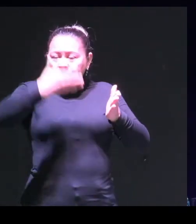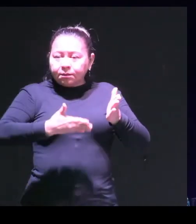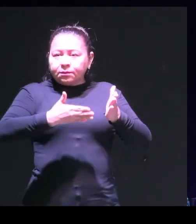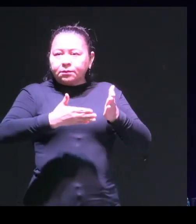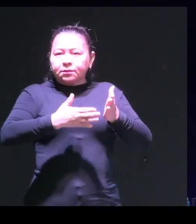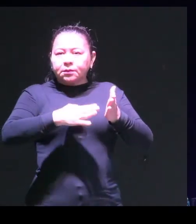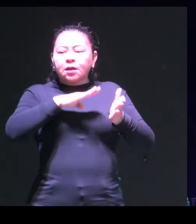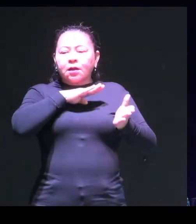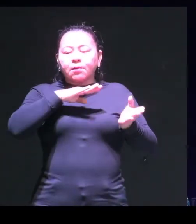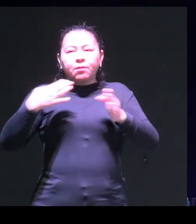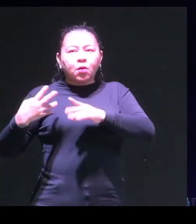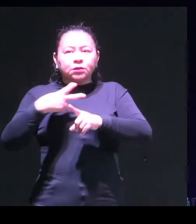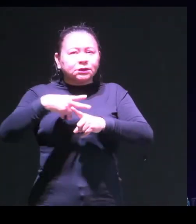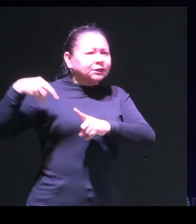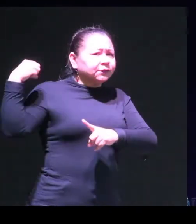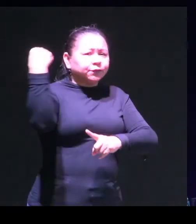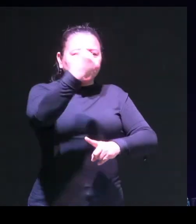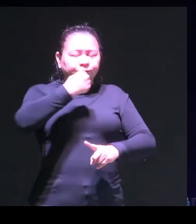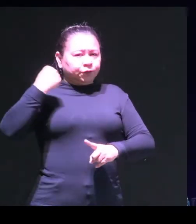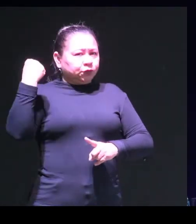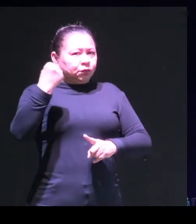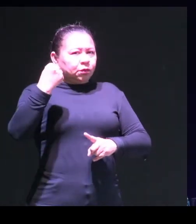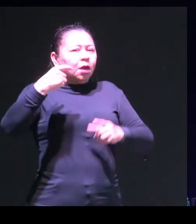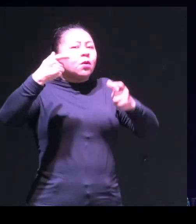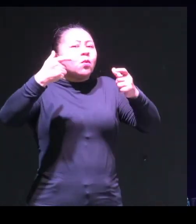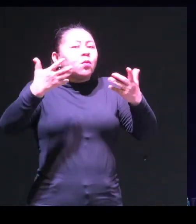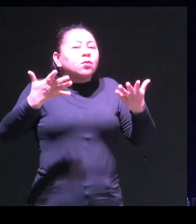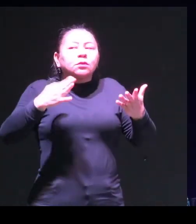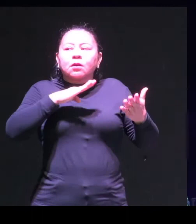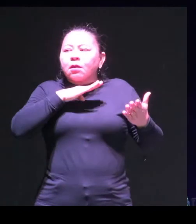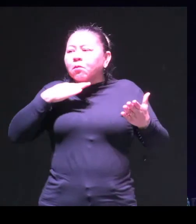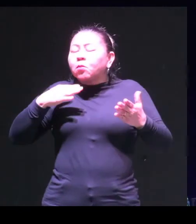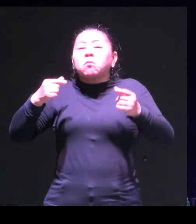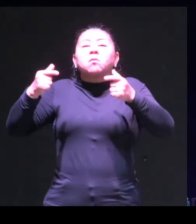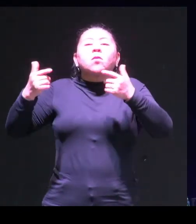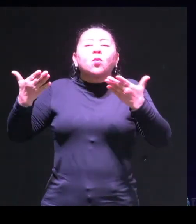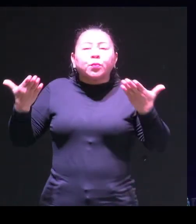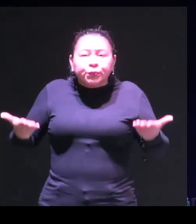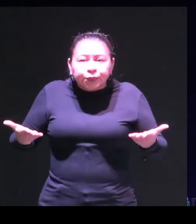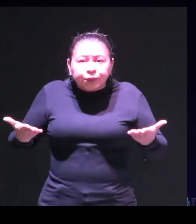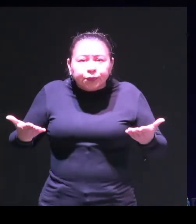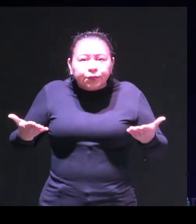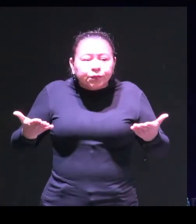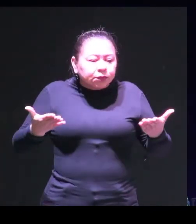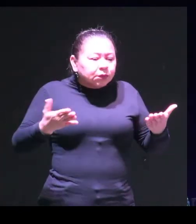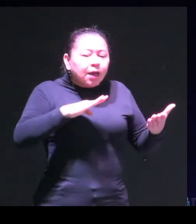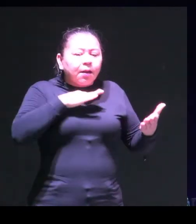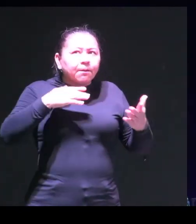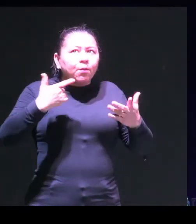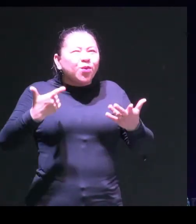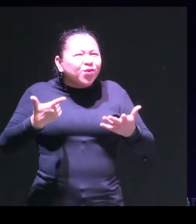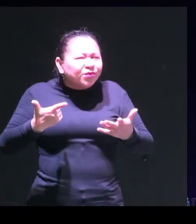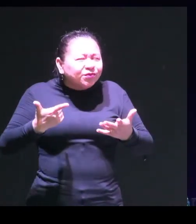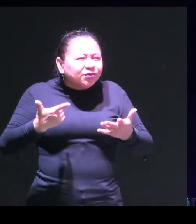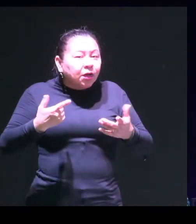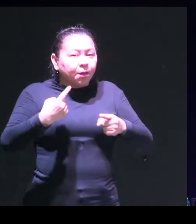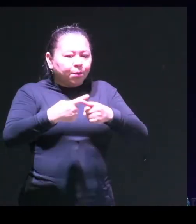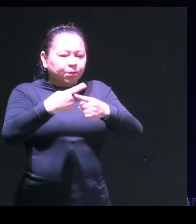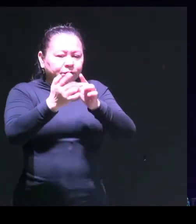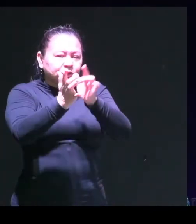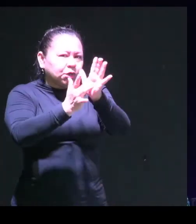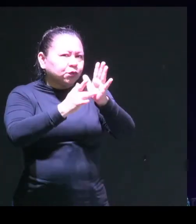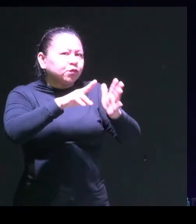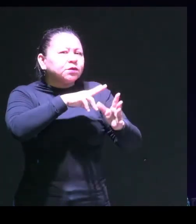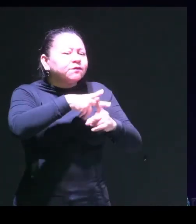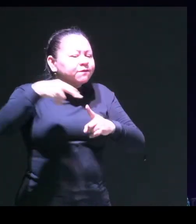a morte pela vitória. Onde está, ó morte, a tua vitória? Onde está, ó morte, o teu aguilhão? O aguilhão